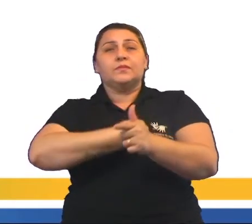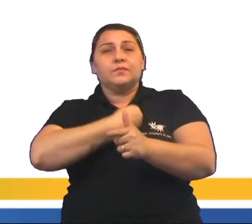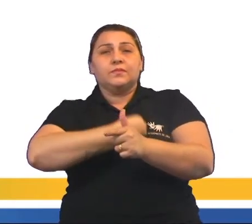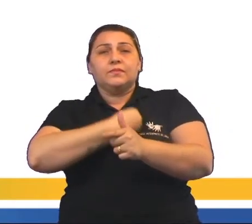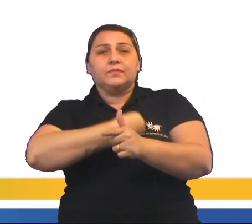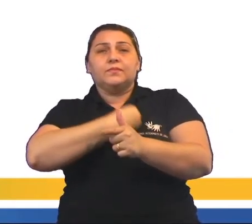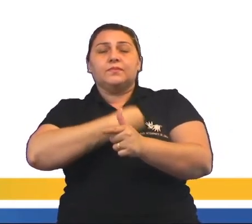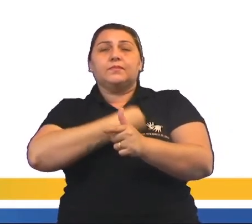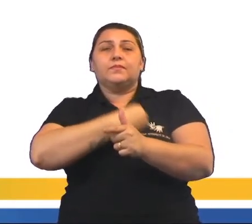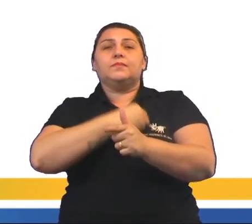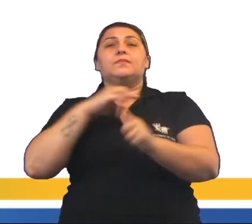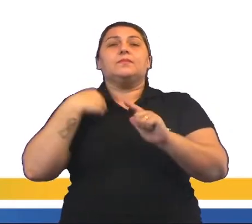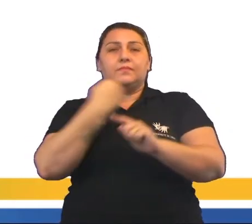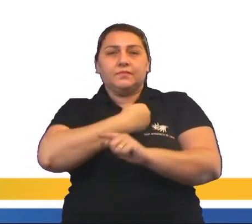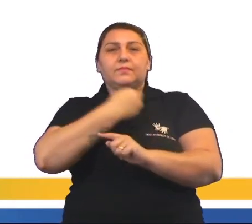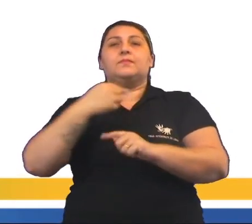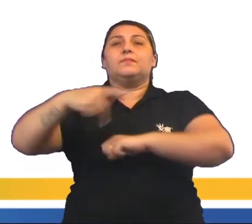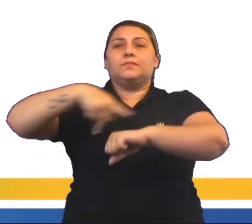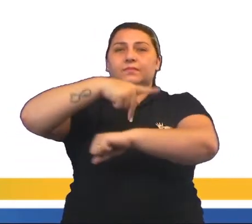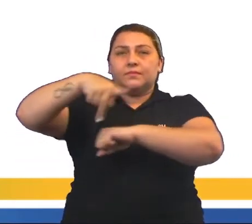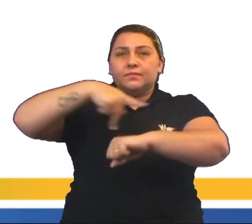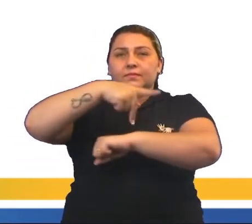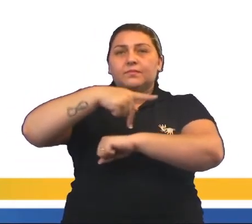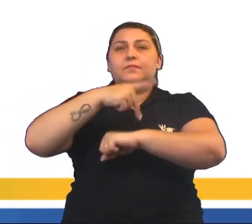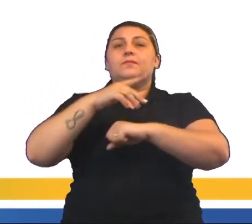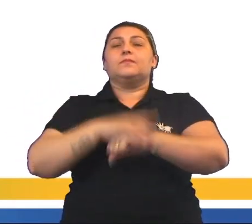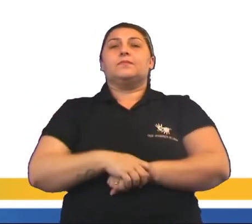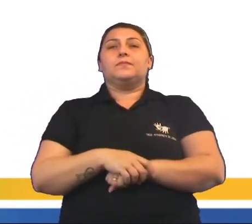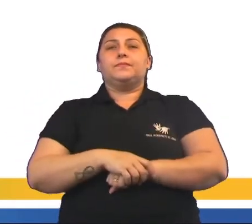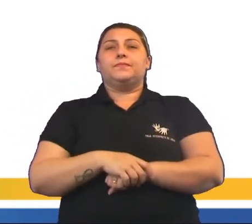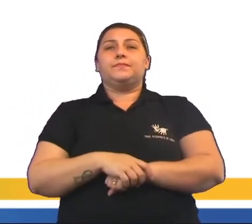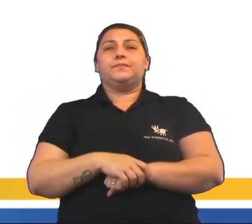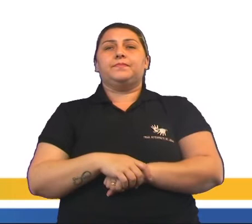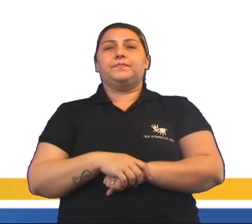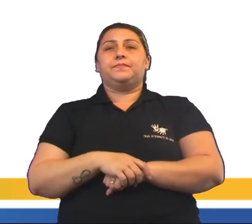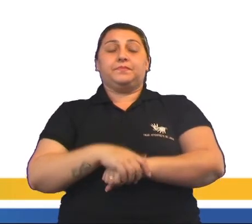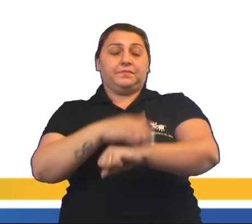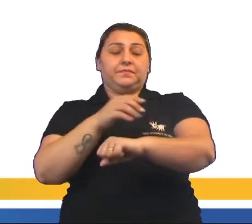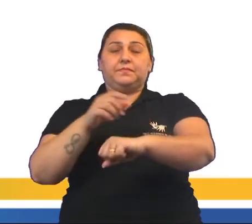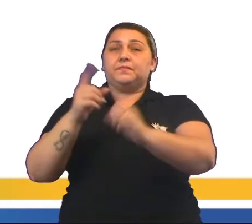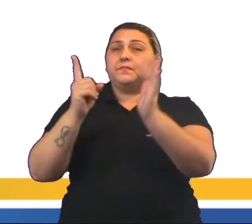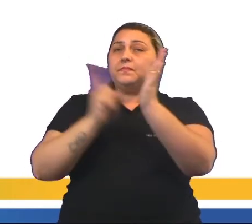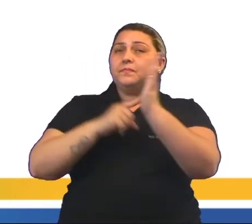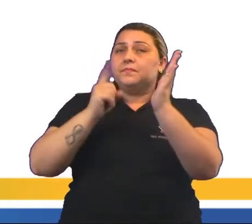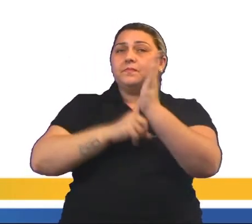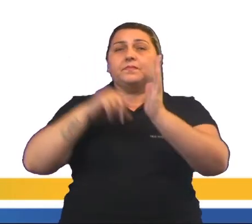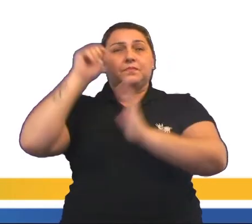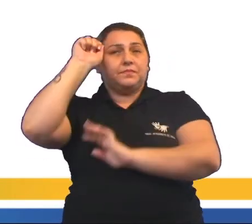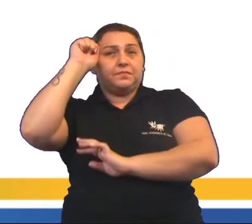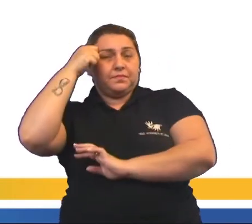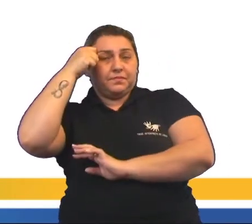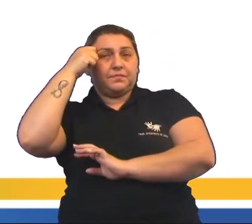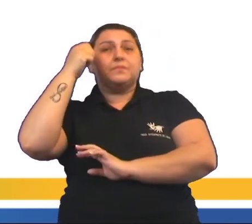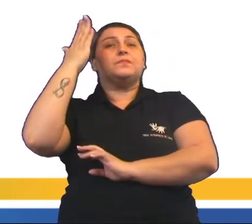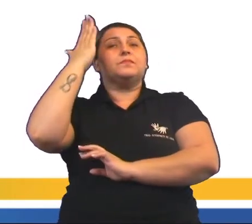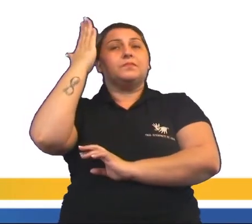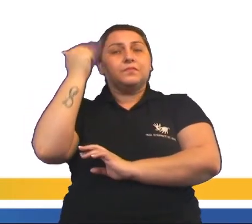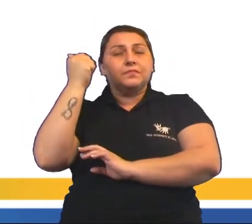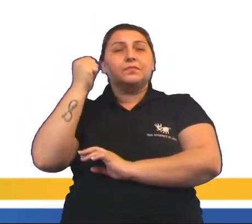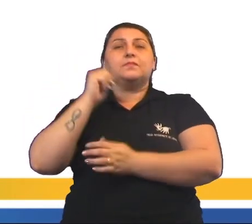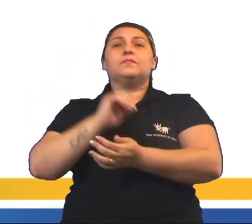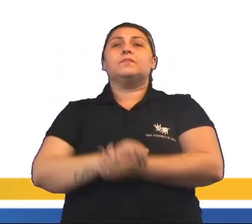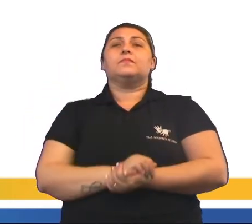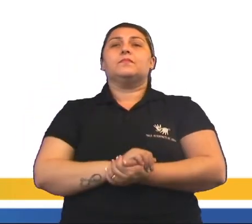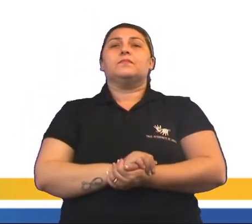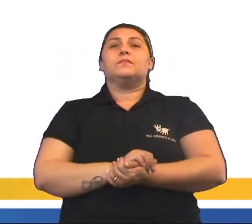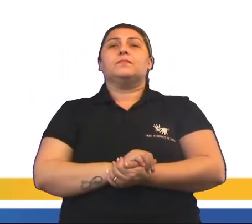vivenciado exclusivamente no nosso país. Há dualidade entre brancos e negros e nós sabemos que